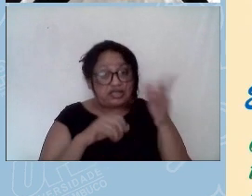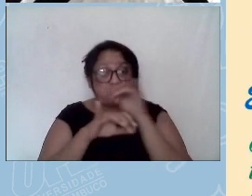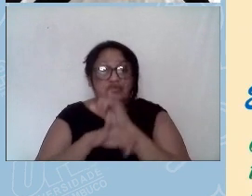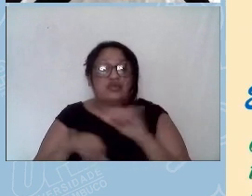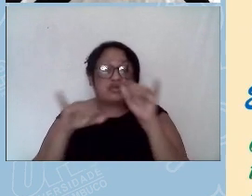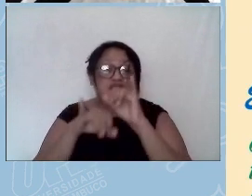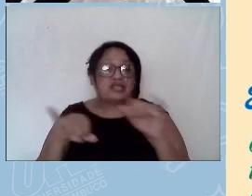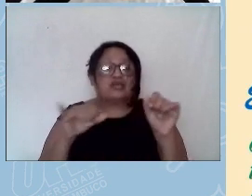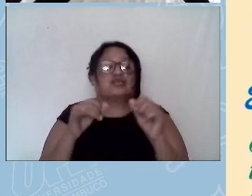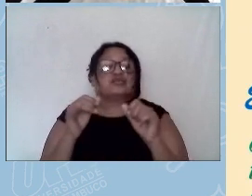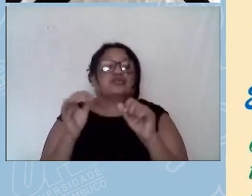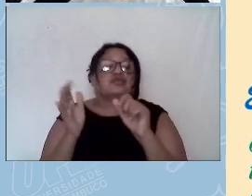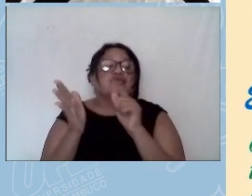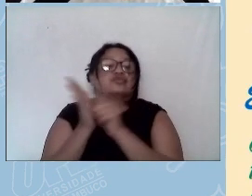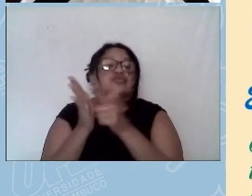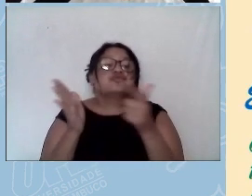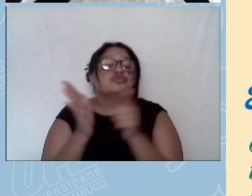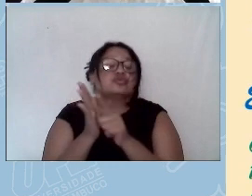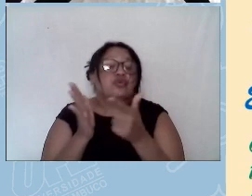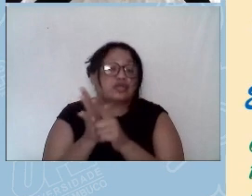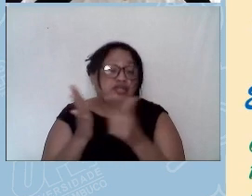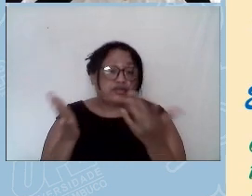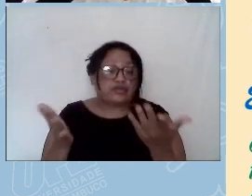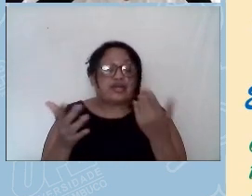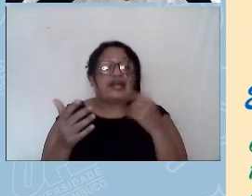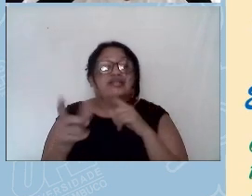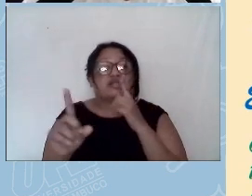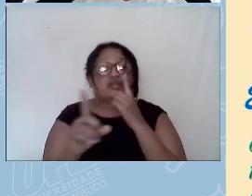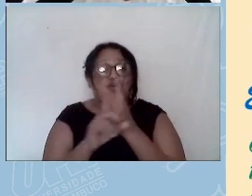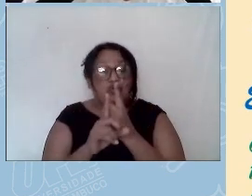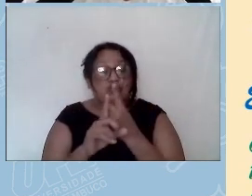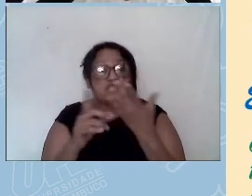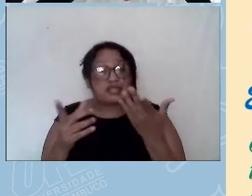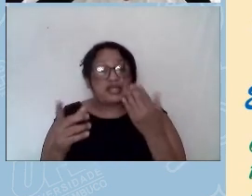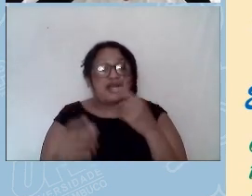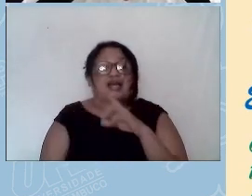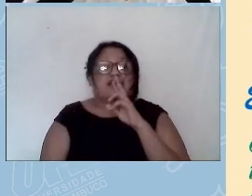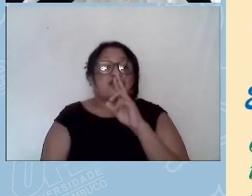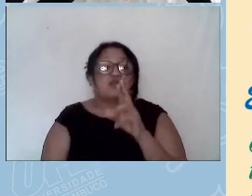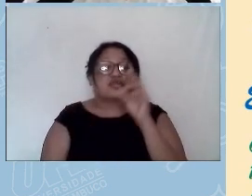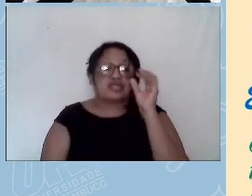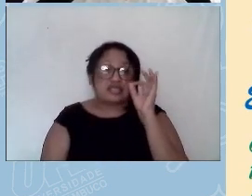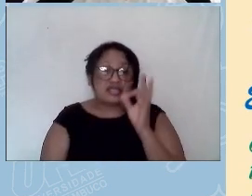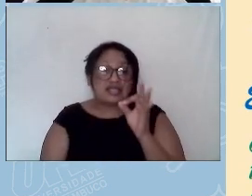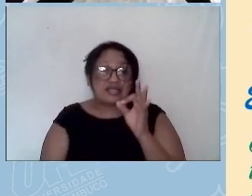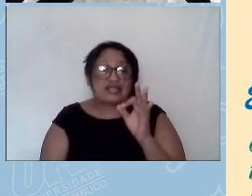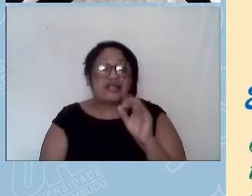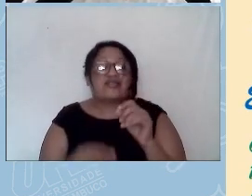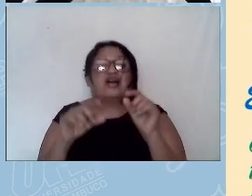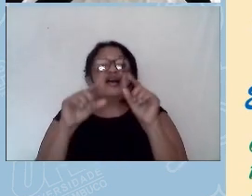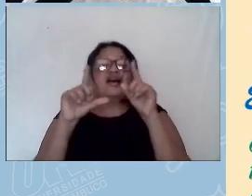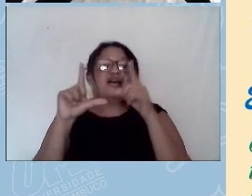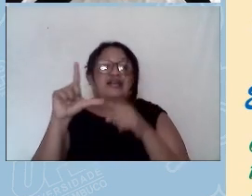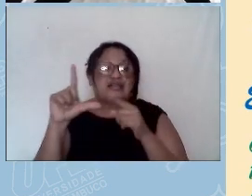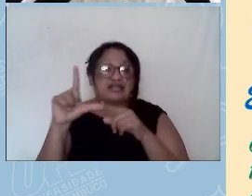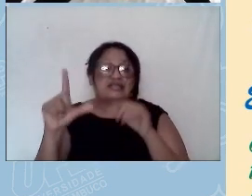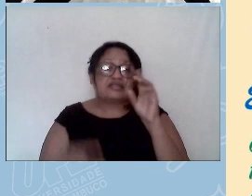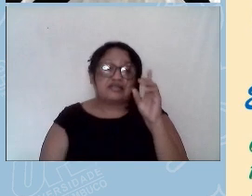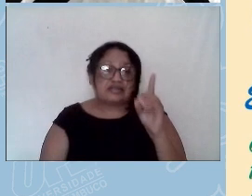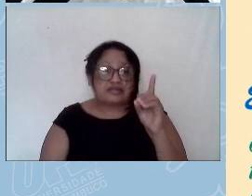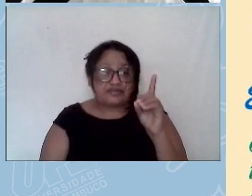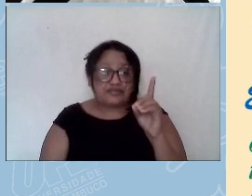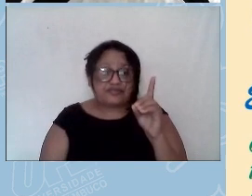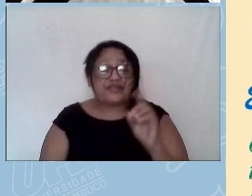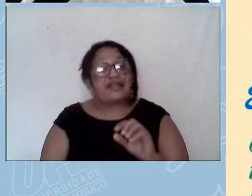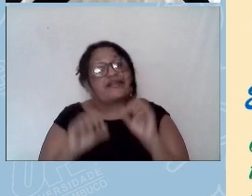jornal e aí a partir disso a gente encontra que a resposta correta seria a alternativa D é